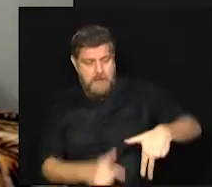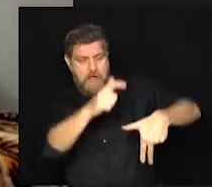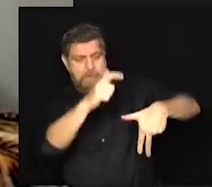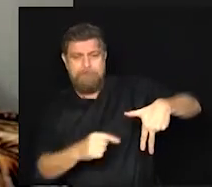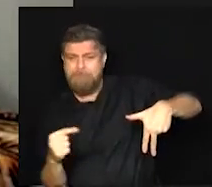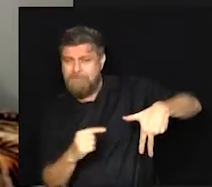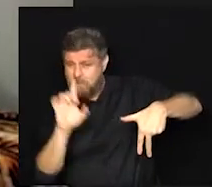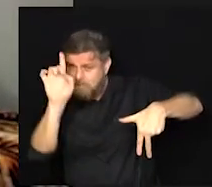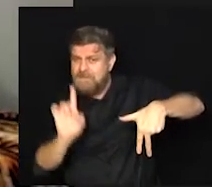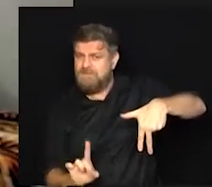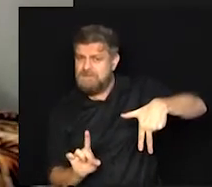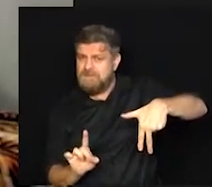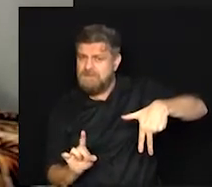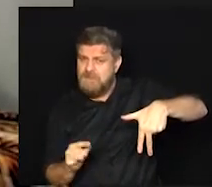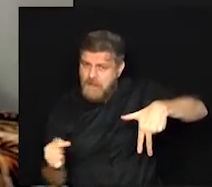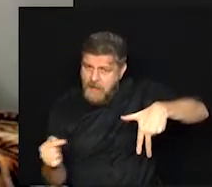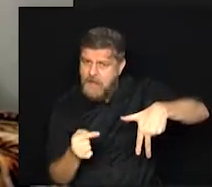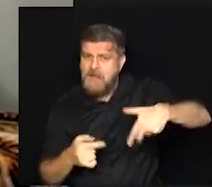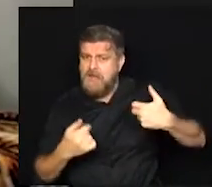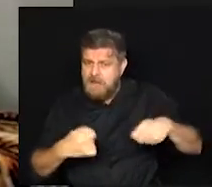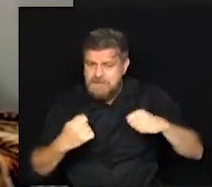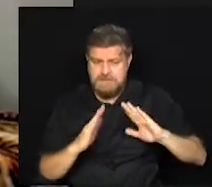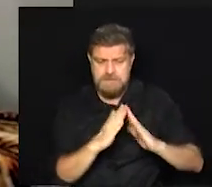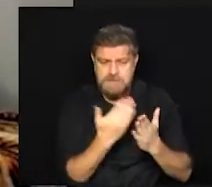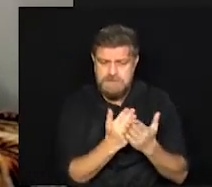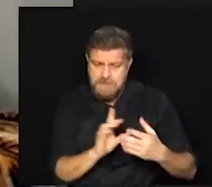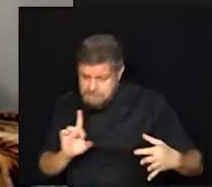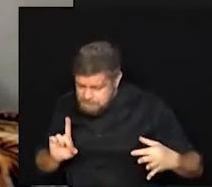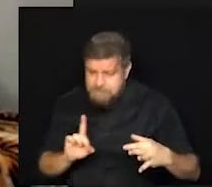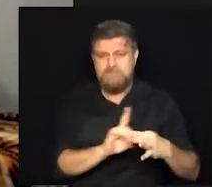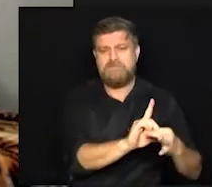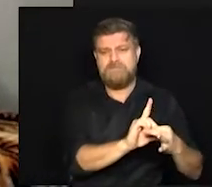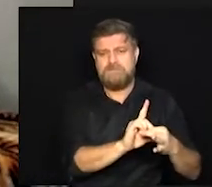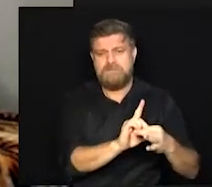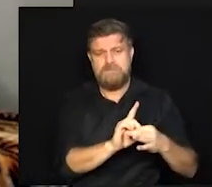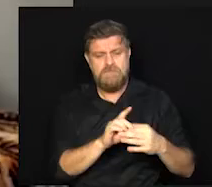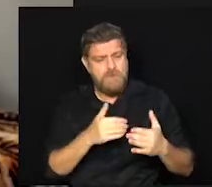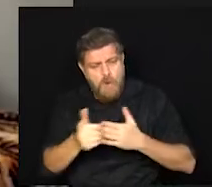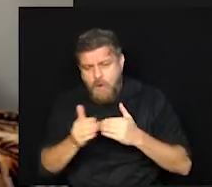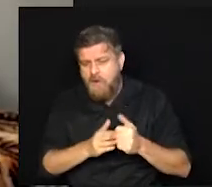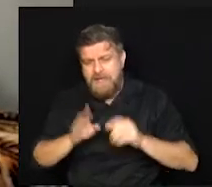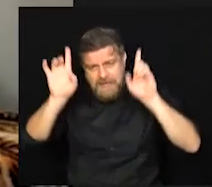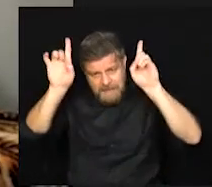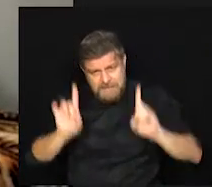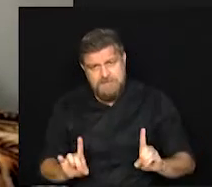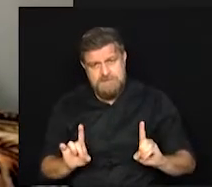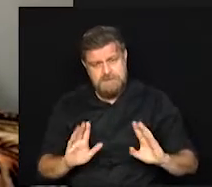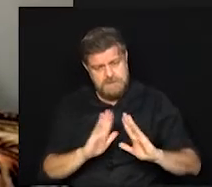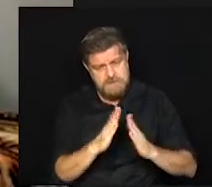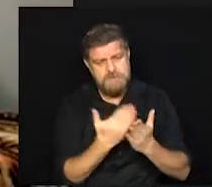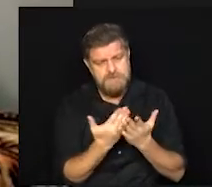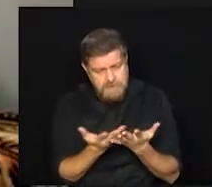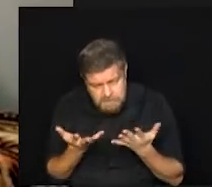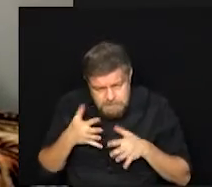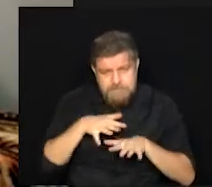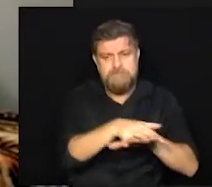ela merece estar na escola, qualquer tipo de deficiência.